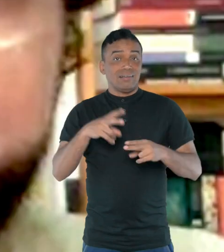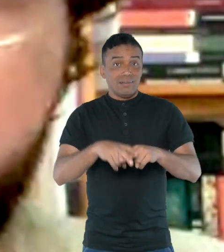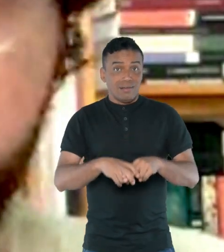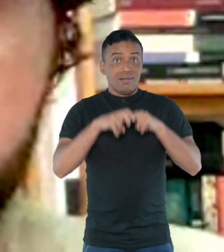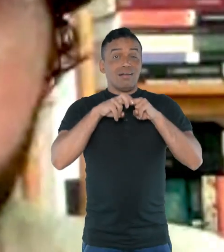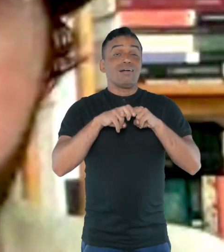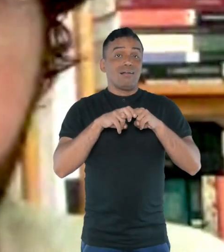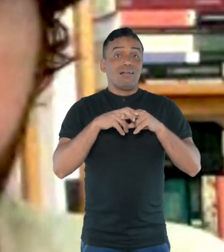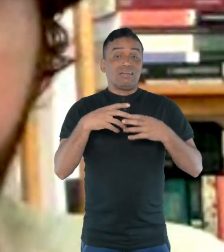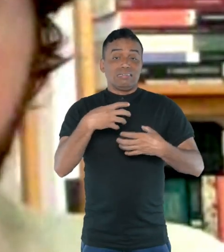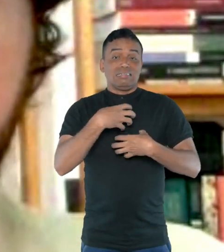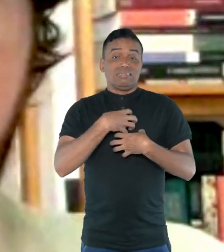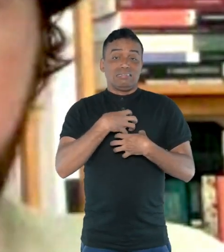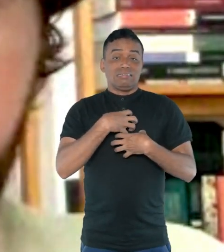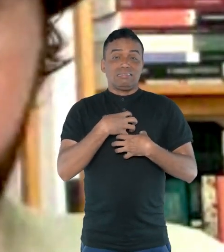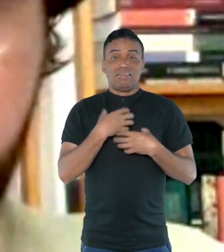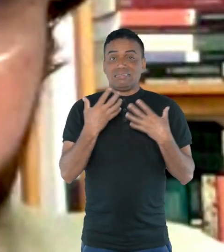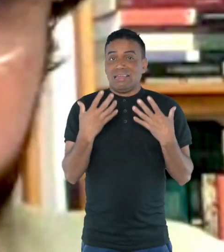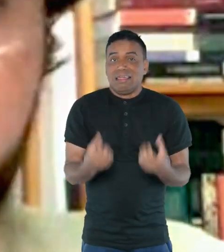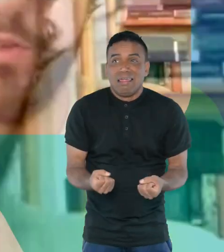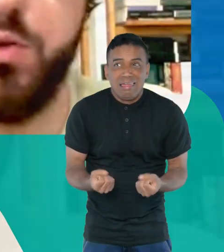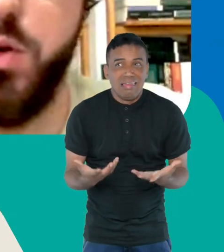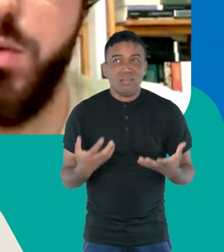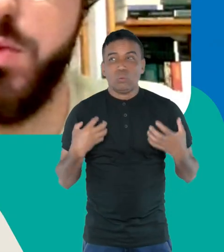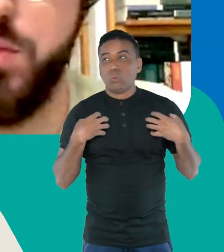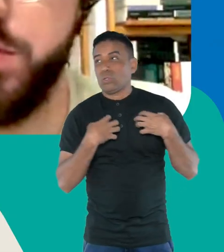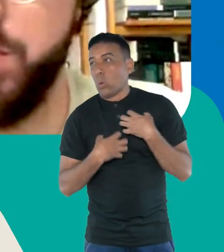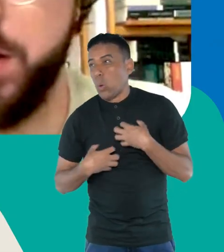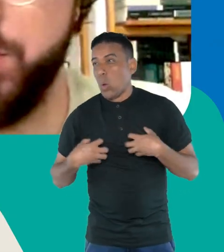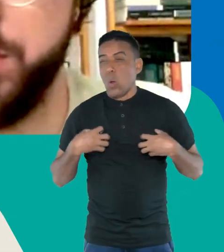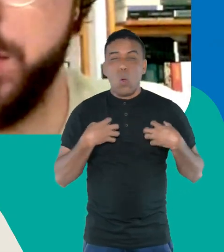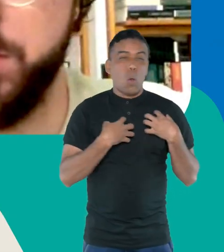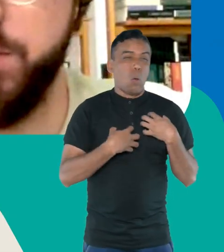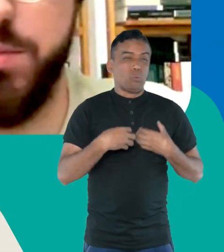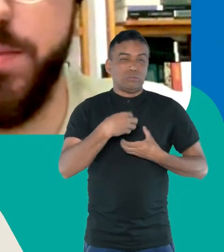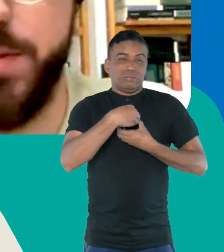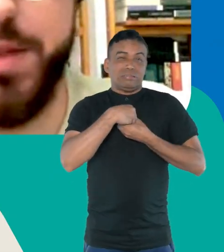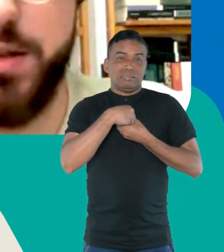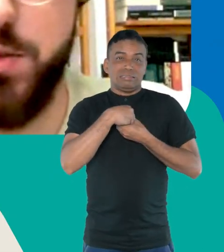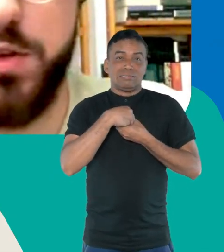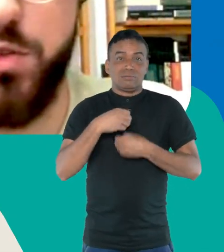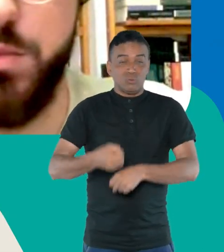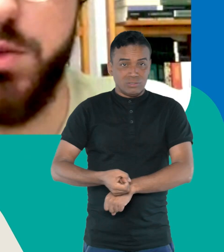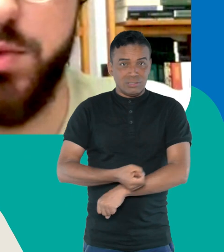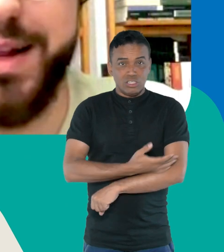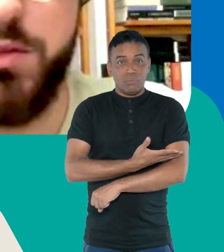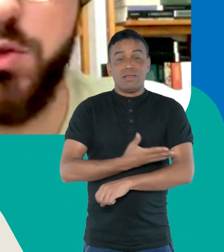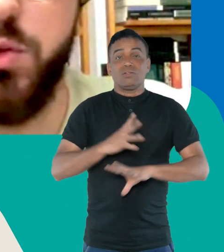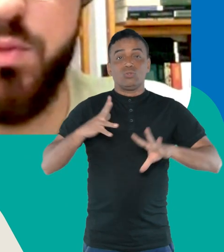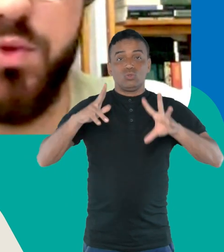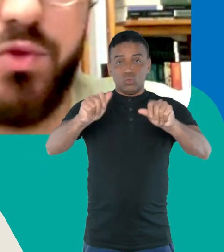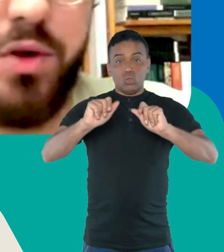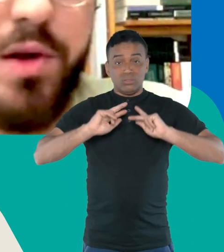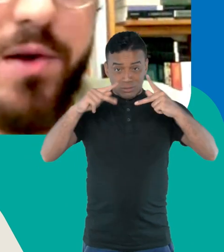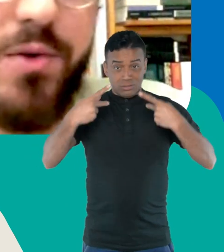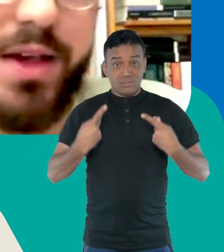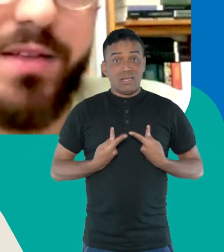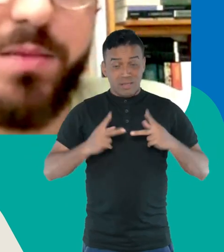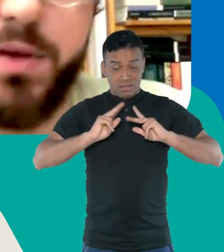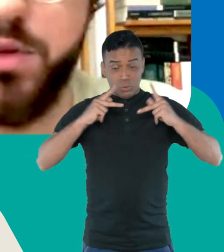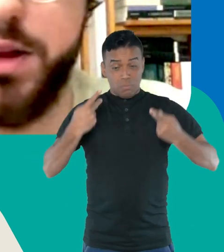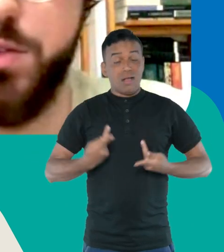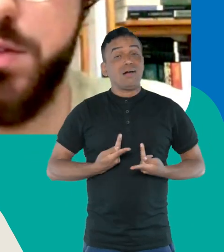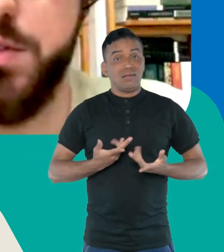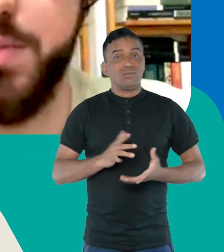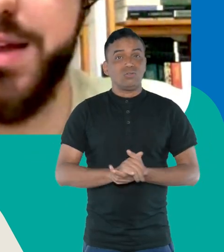evidentemente que causa essa inconformidade, esses incômodos. Eu acho que, apesar de ser um sentimento inato a todo mundo, o